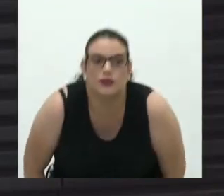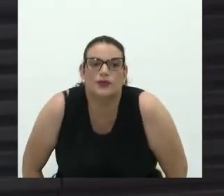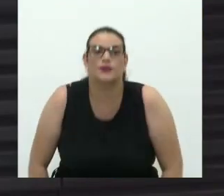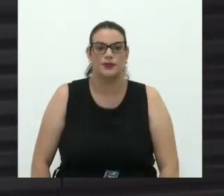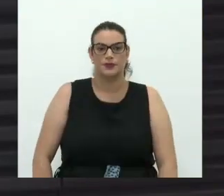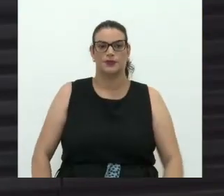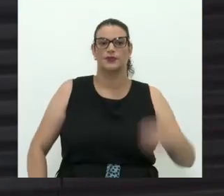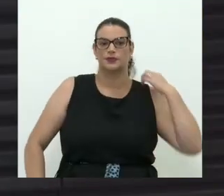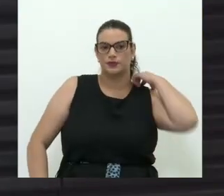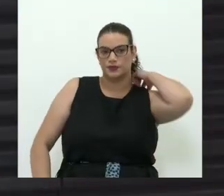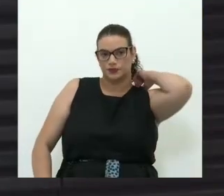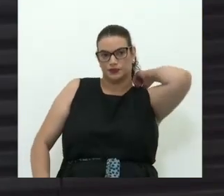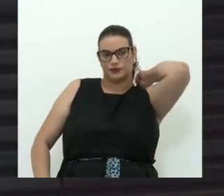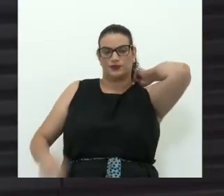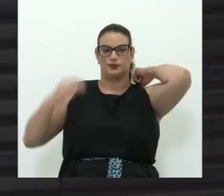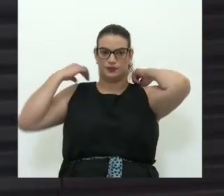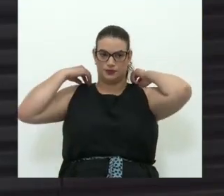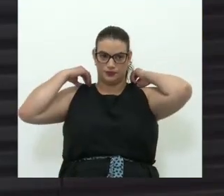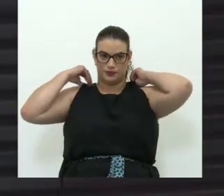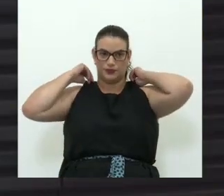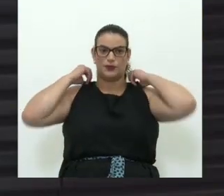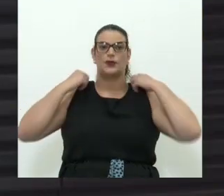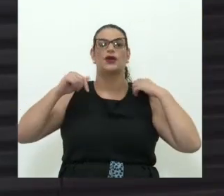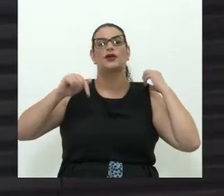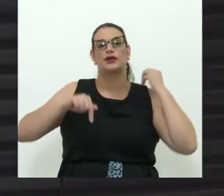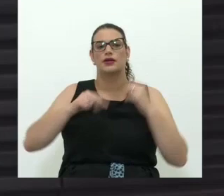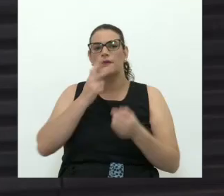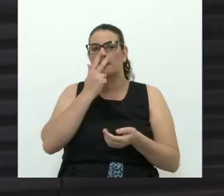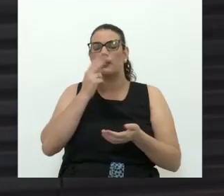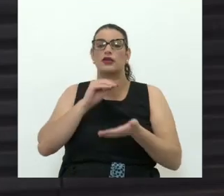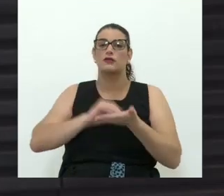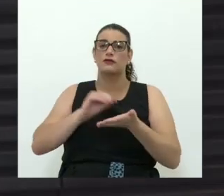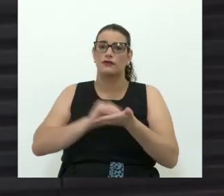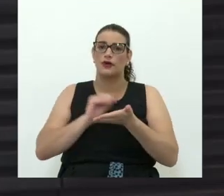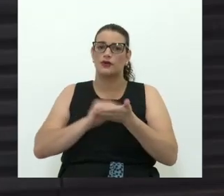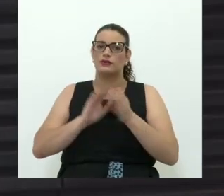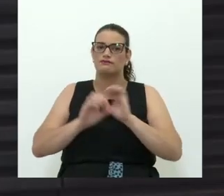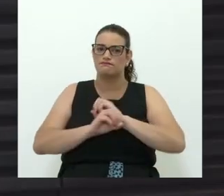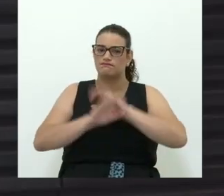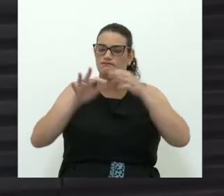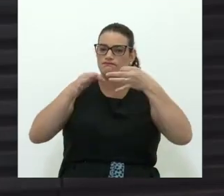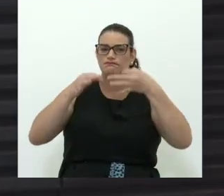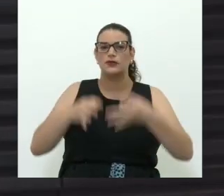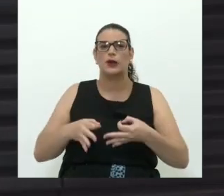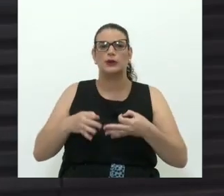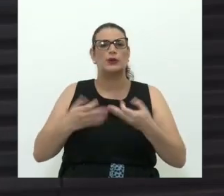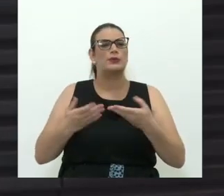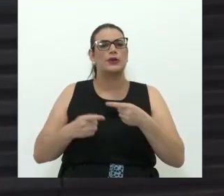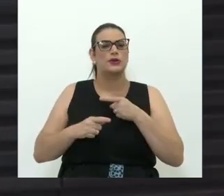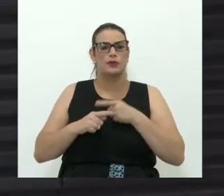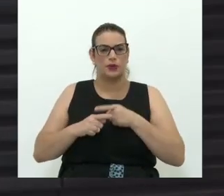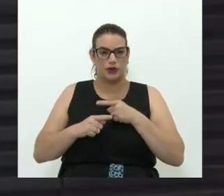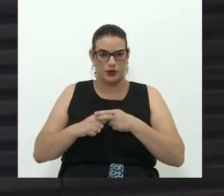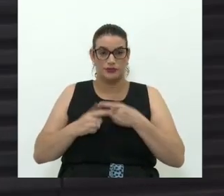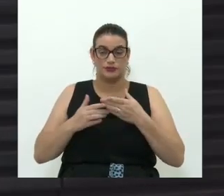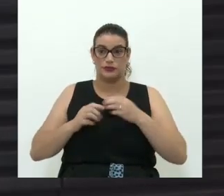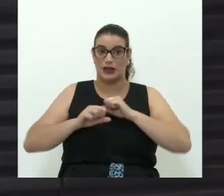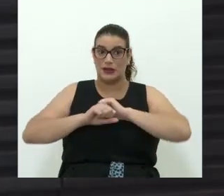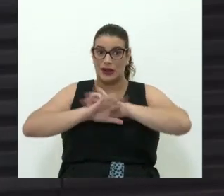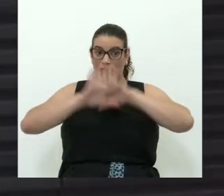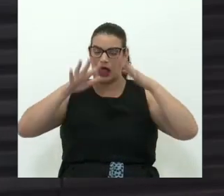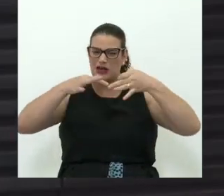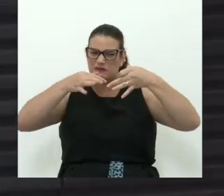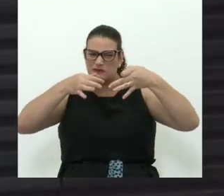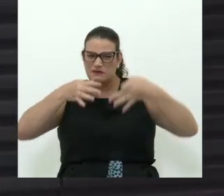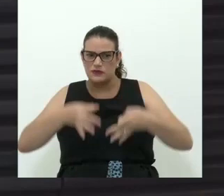e a gente vai falar sobre ela com mais profundidade um pouco mais adiante mas por quê a transparência se a